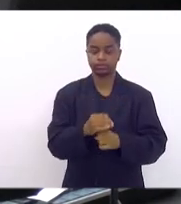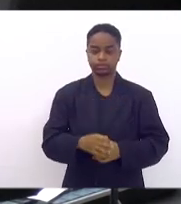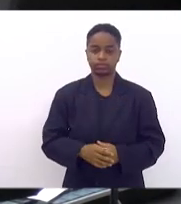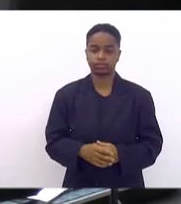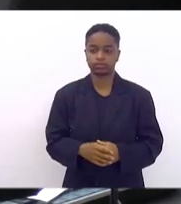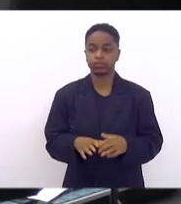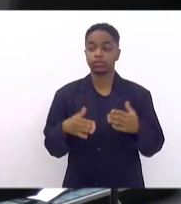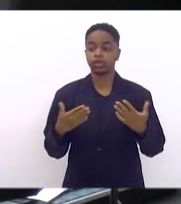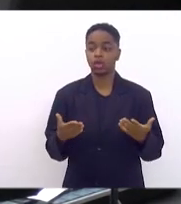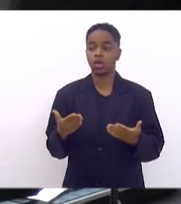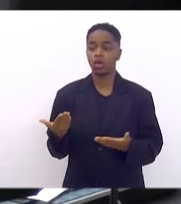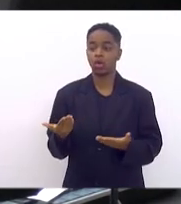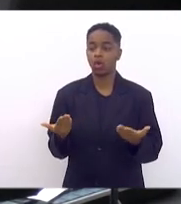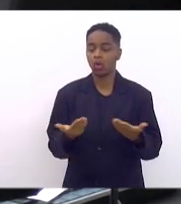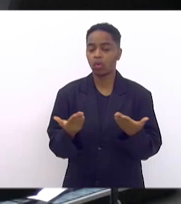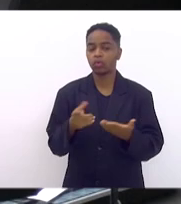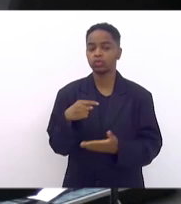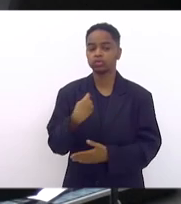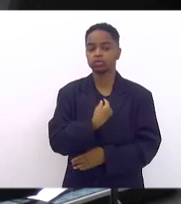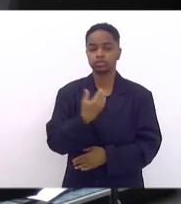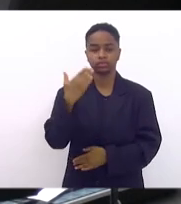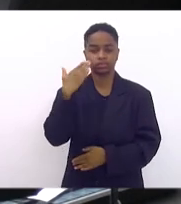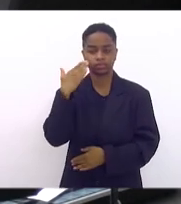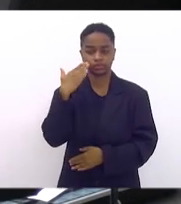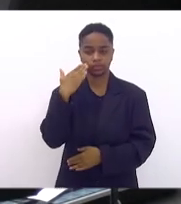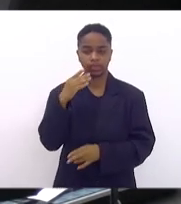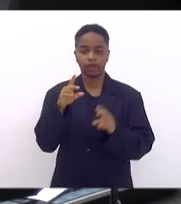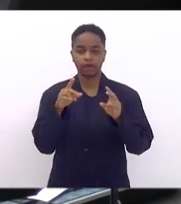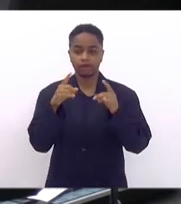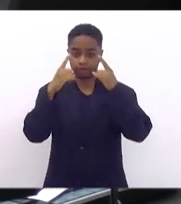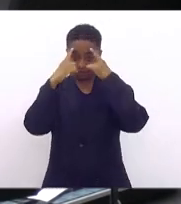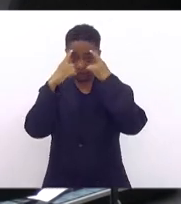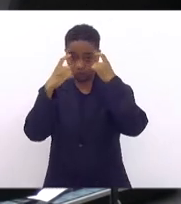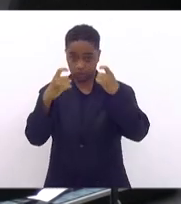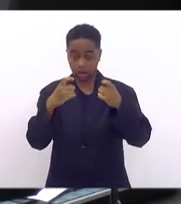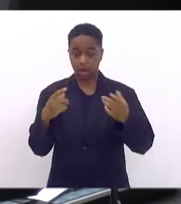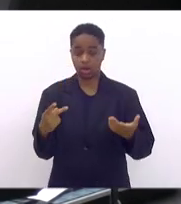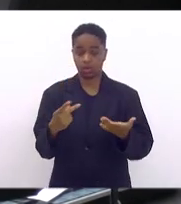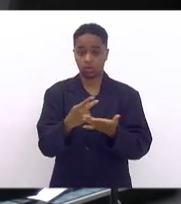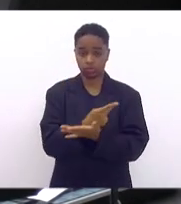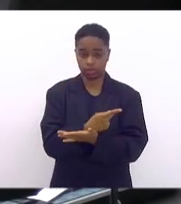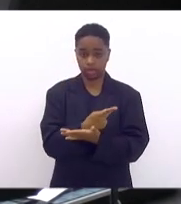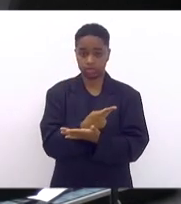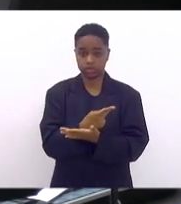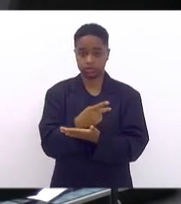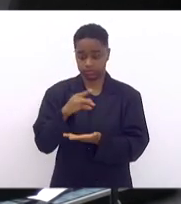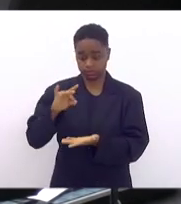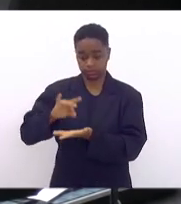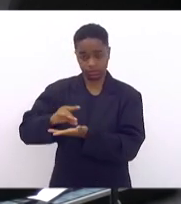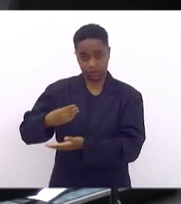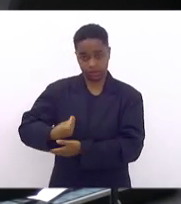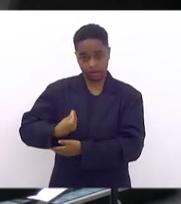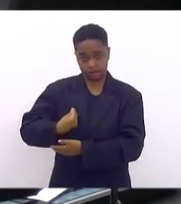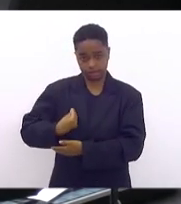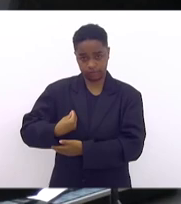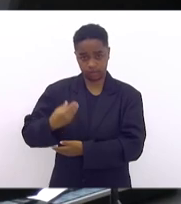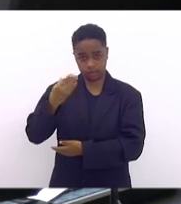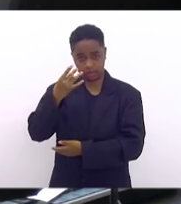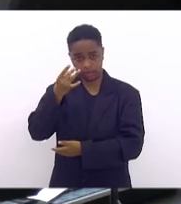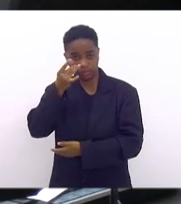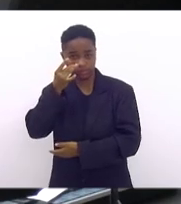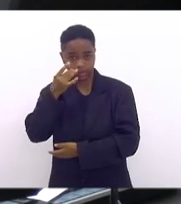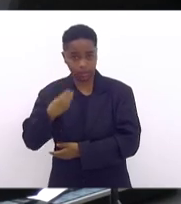temos clareza de que essa violência que acontece no mundo real, palpável, que